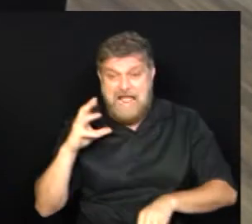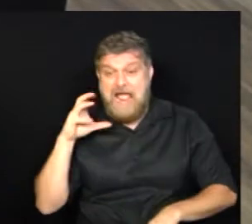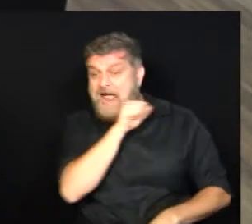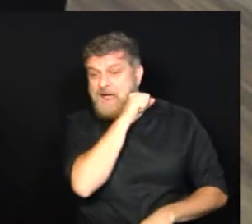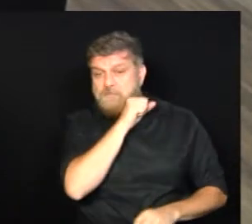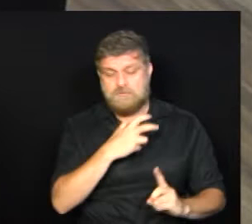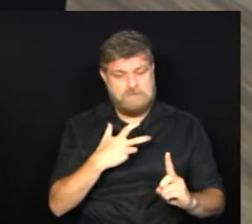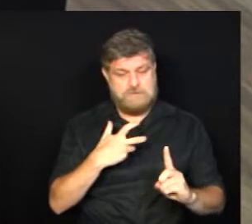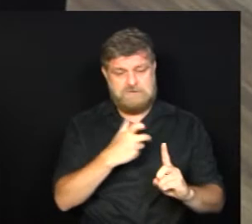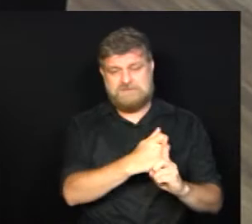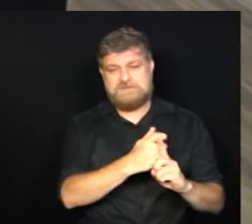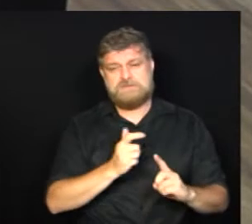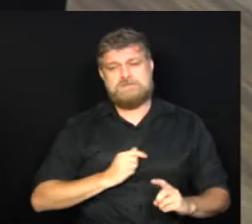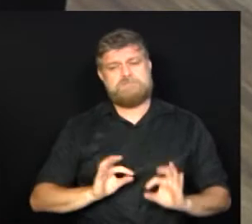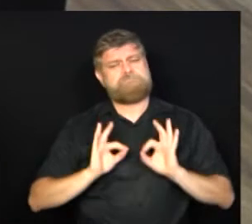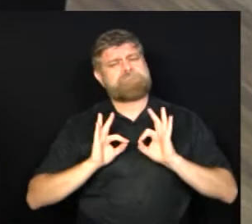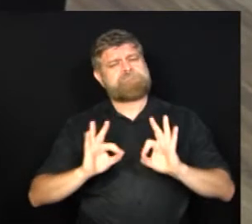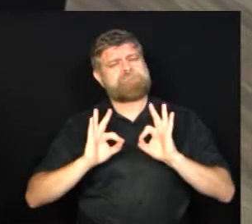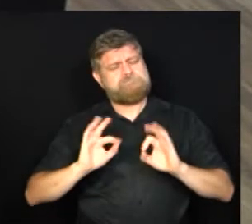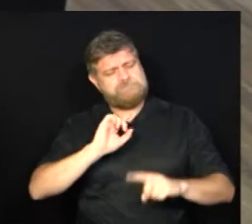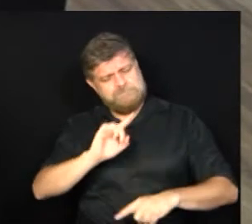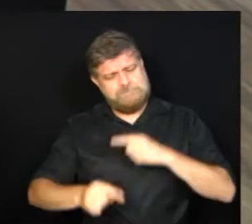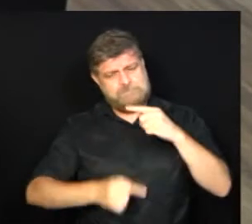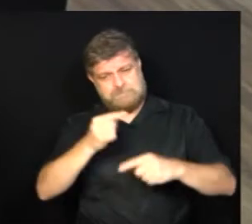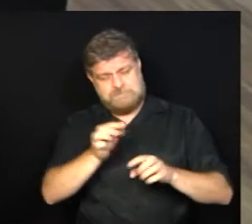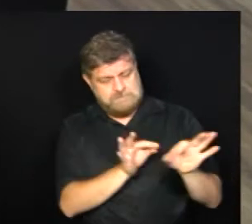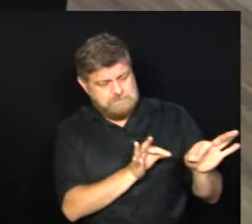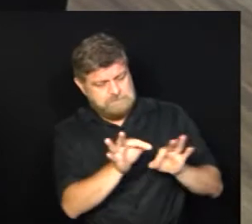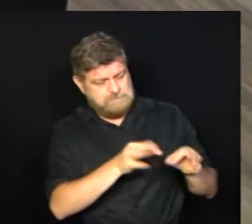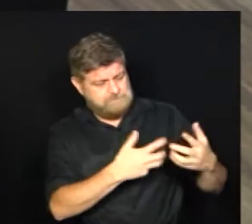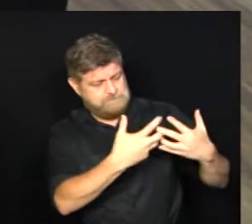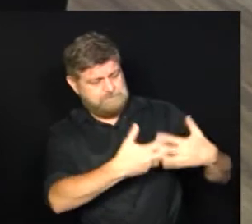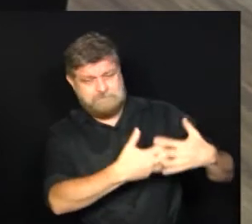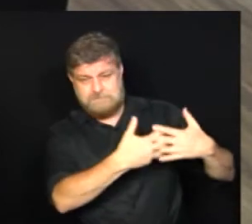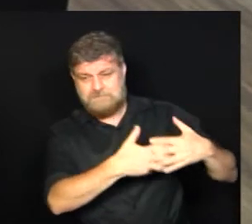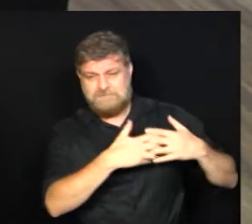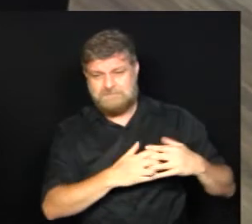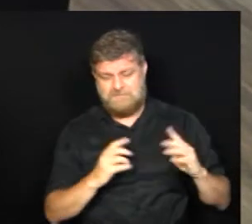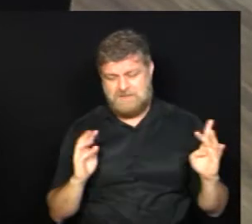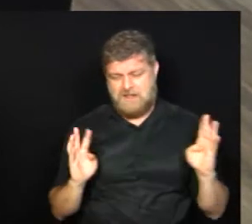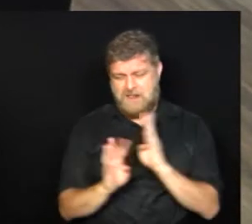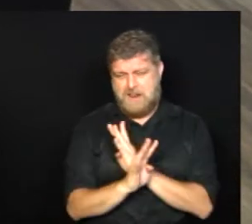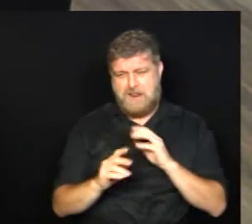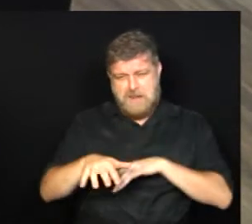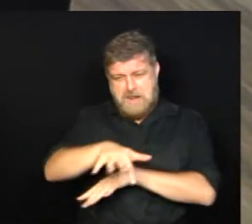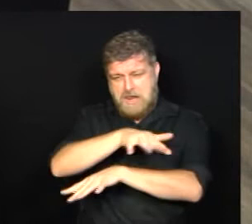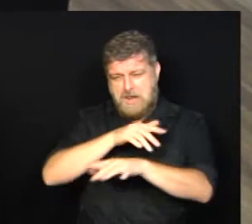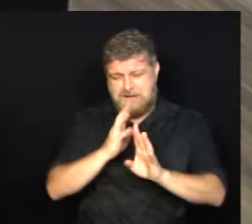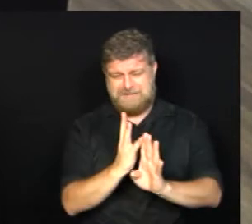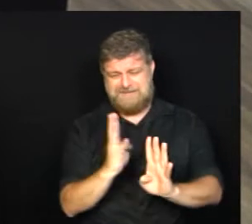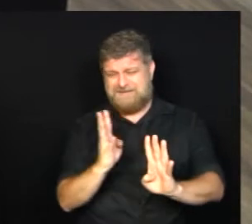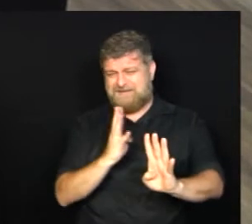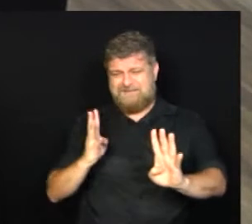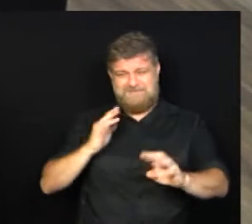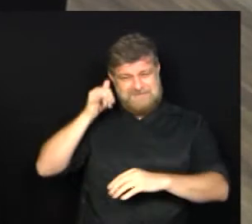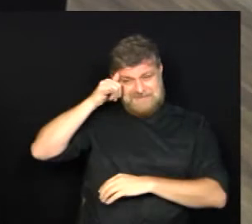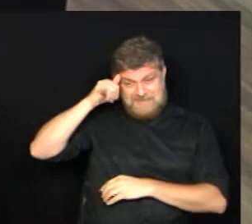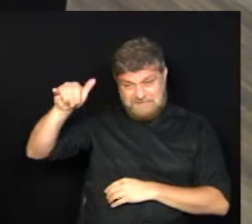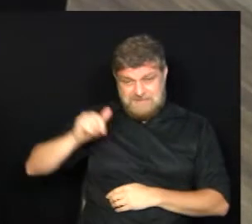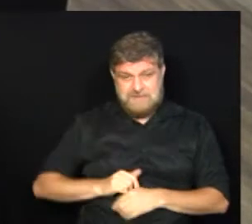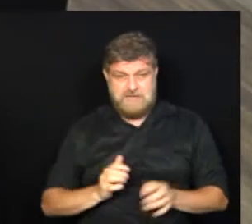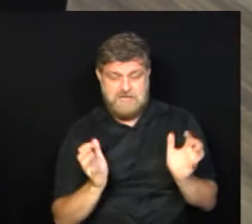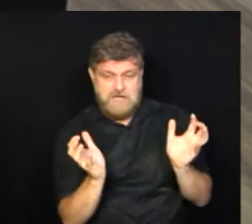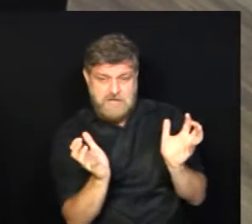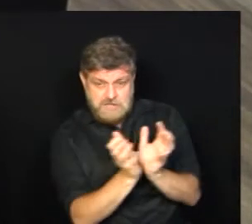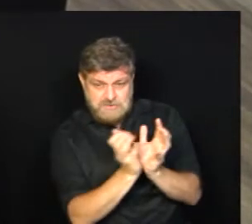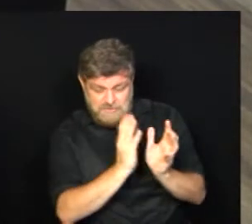vacina e que dê tudo certo essa organização para que a gente não tenha aglomeração, longas filas e que este público que